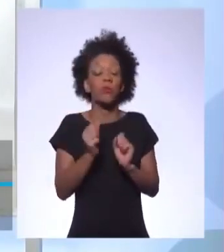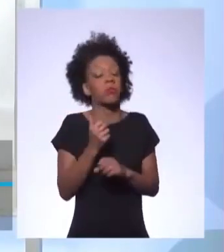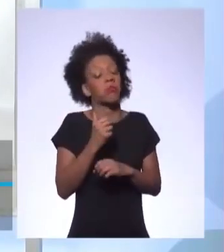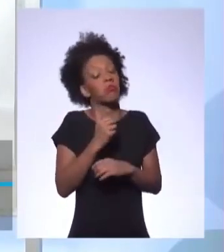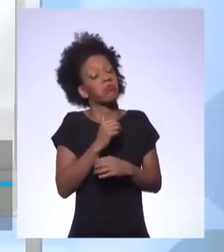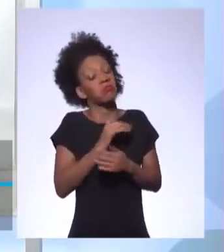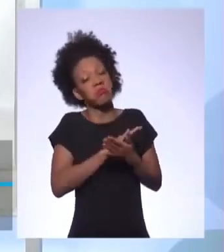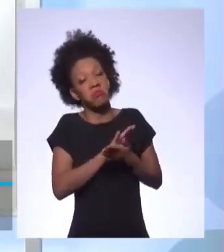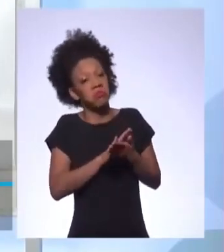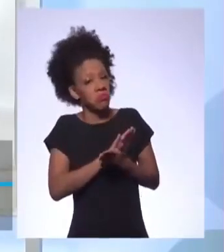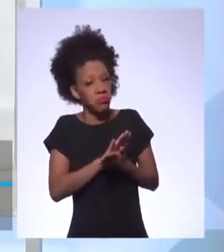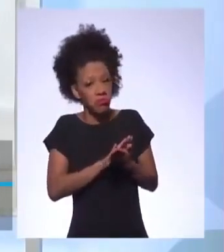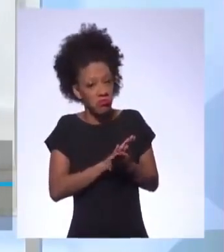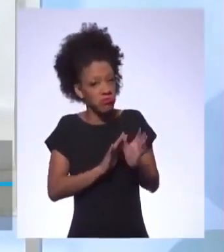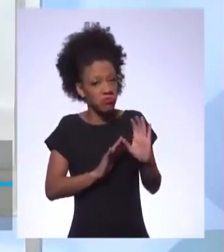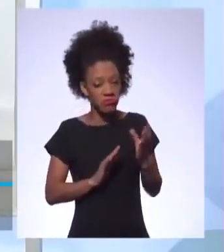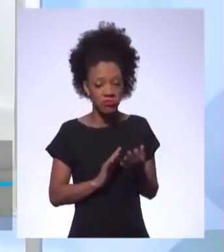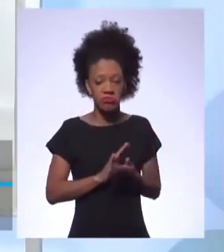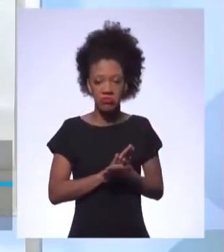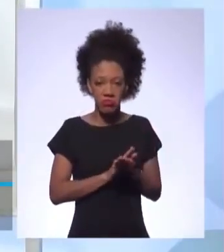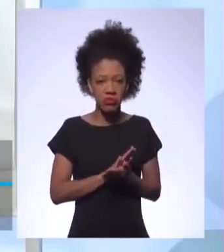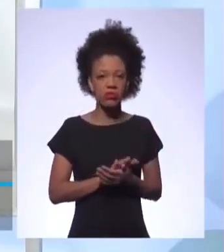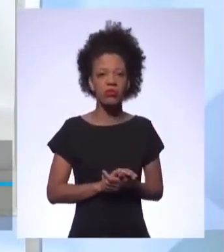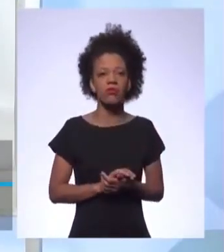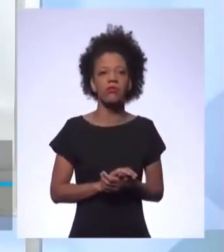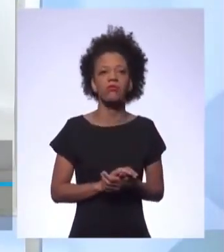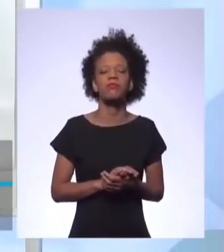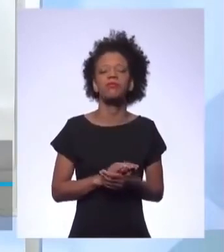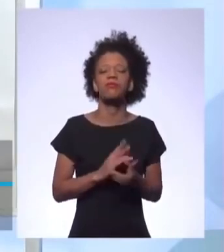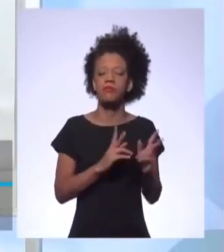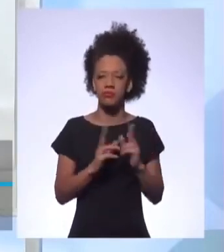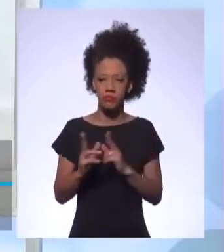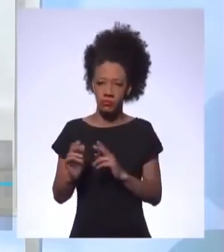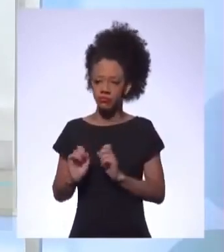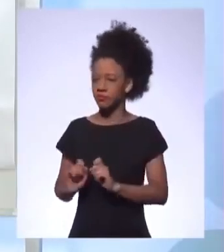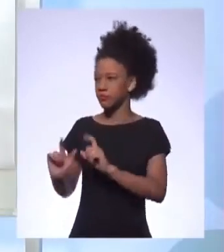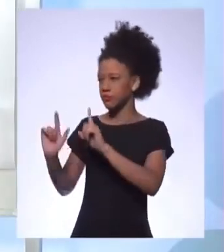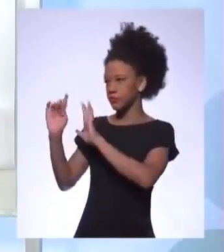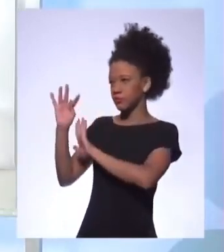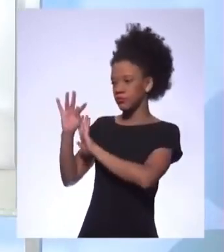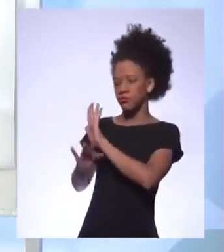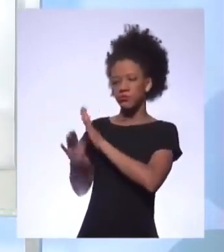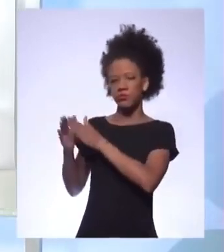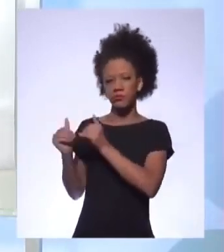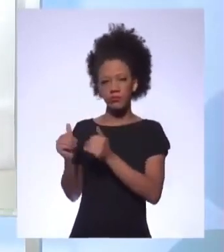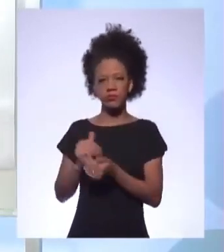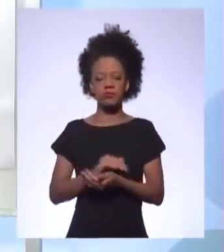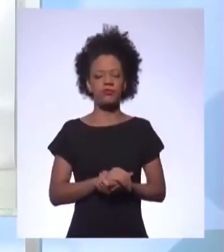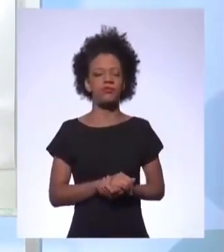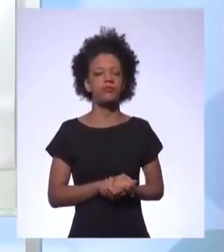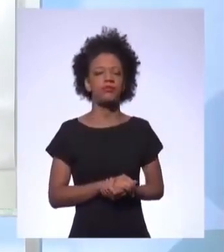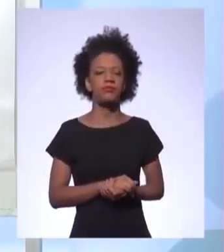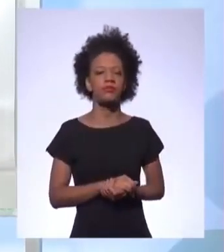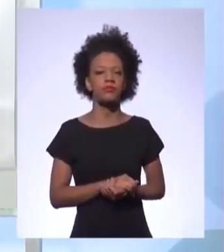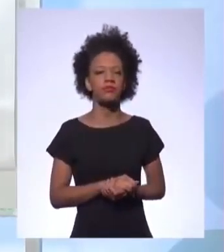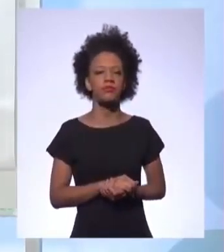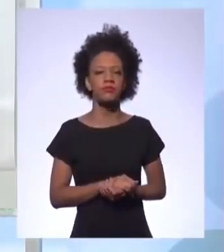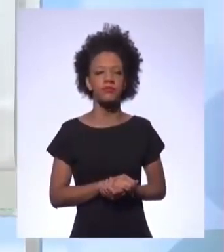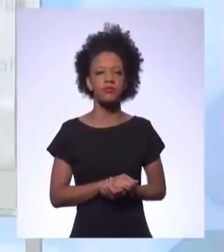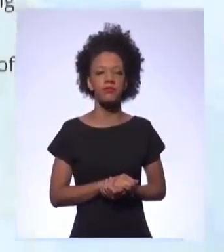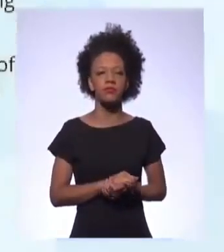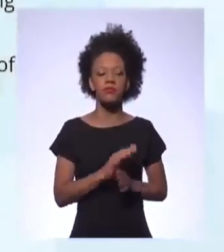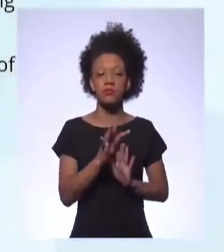mas é importante a gente saber. O Marcos vai colocar novamente ali o outro texto, por favor, Marcos. Isso, o texto do